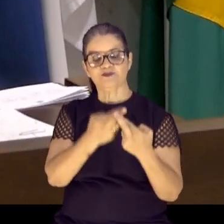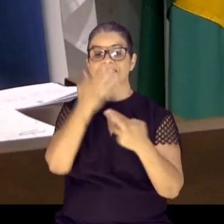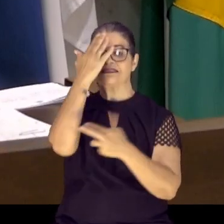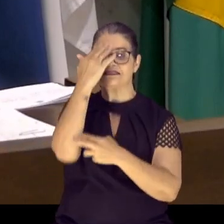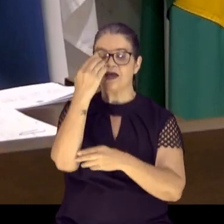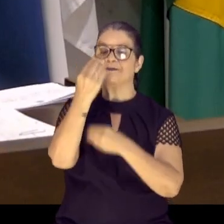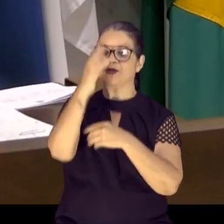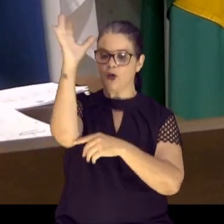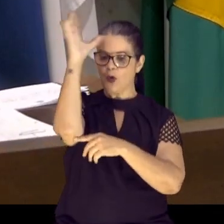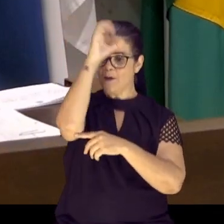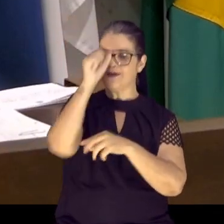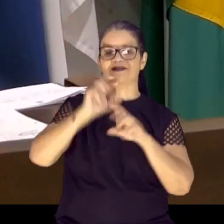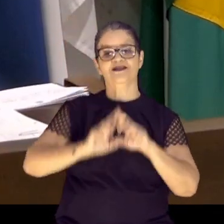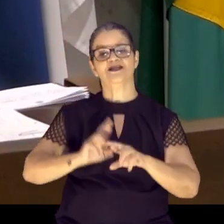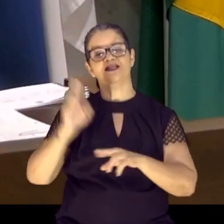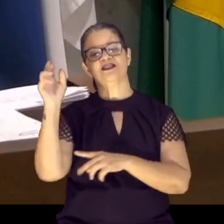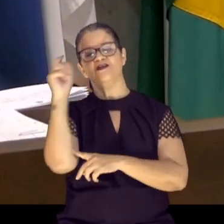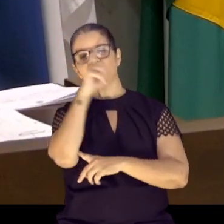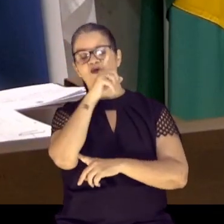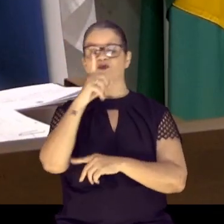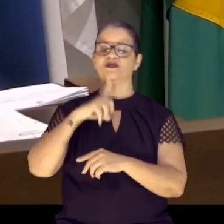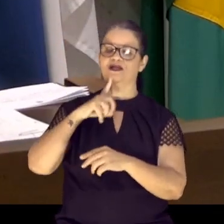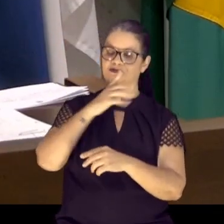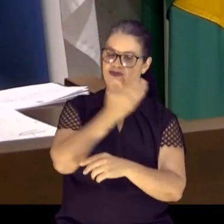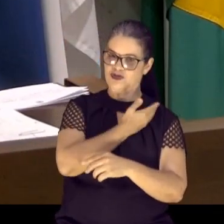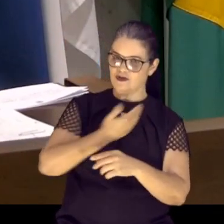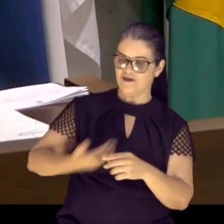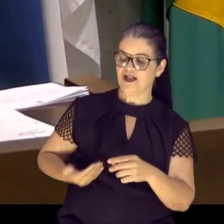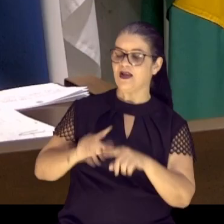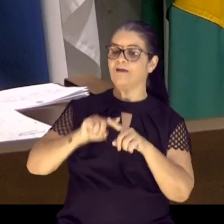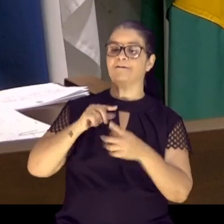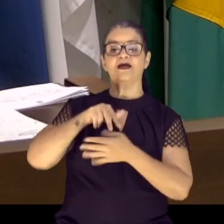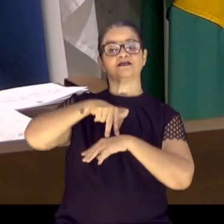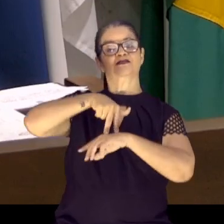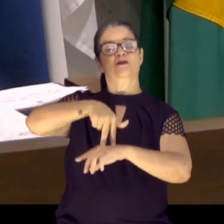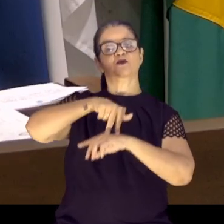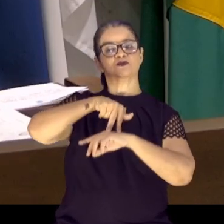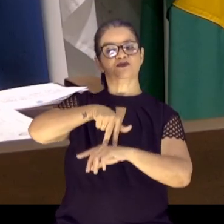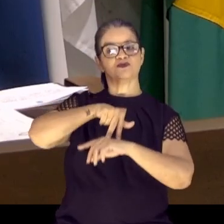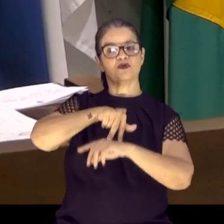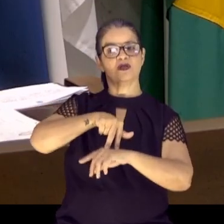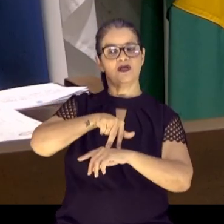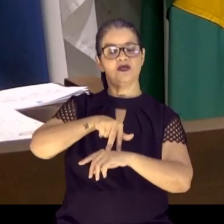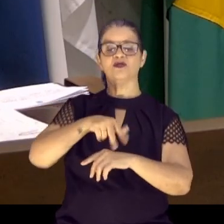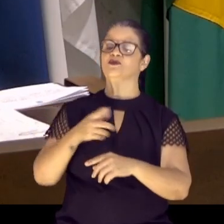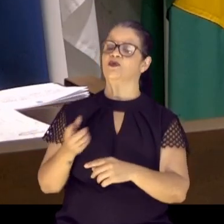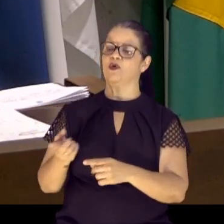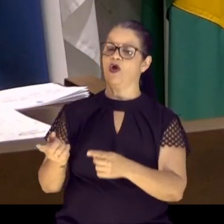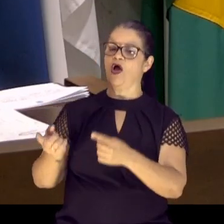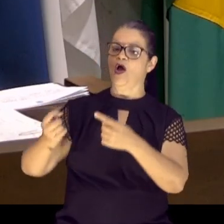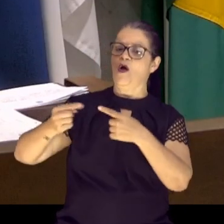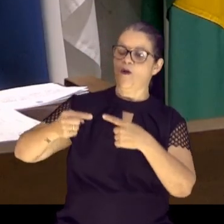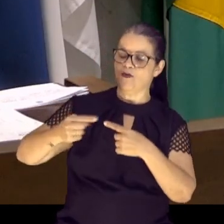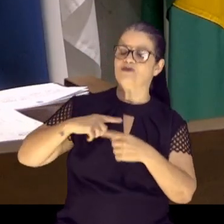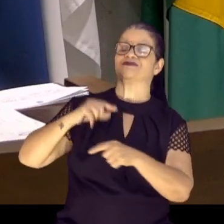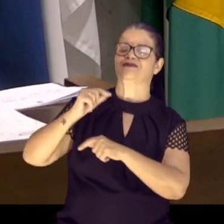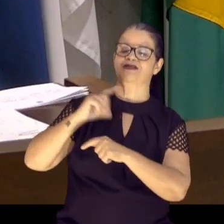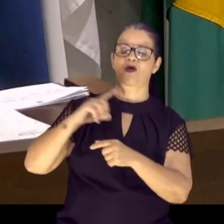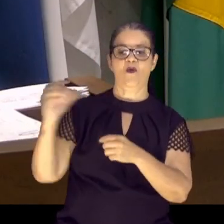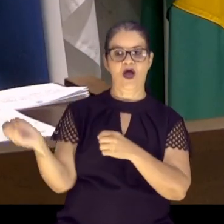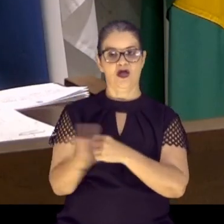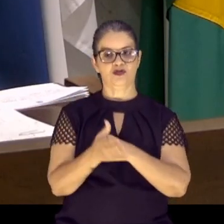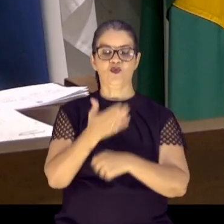sabendo compreender as dificuldades que é governar, mas se posicionando na oposição ao atual governo